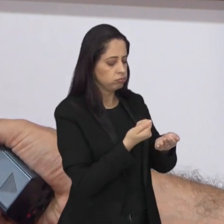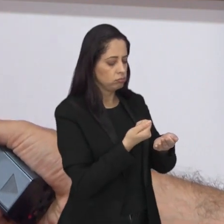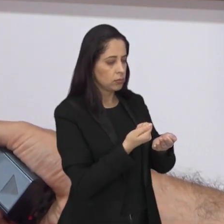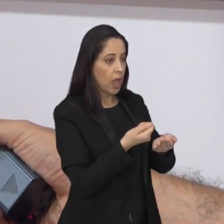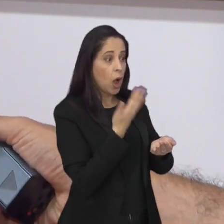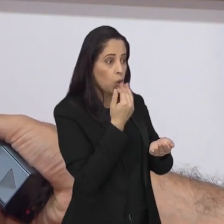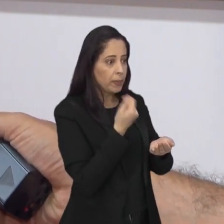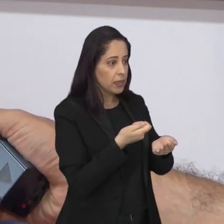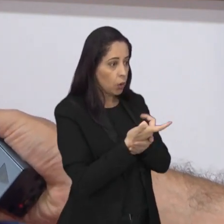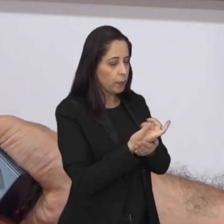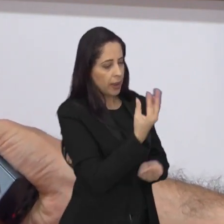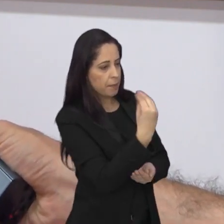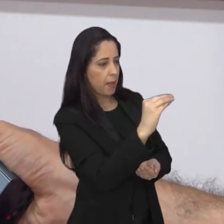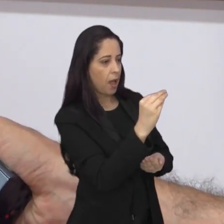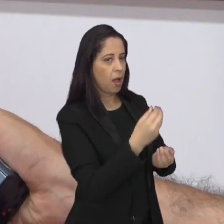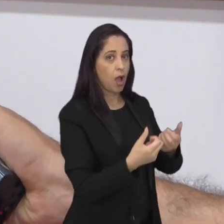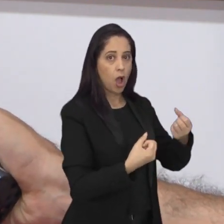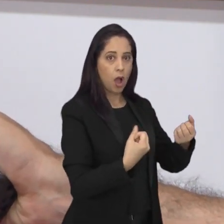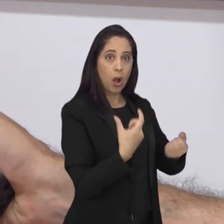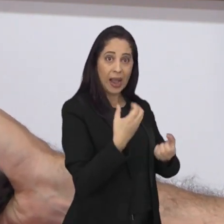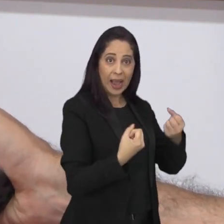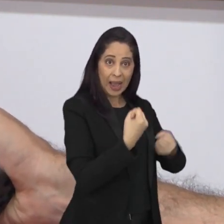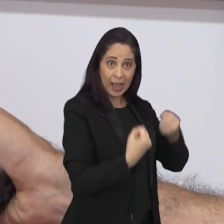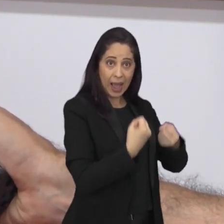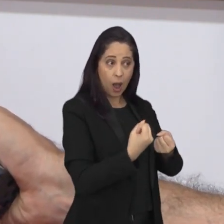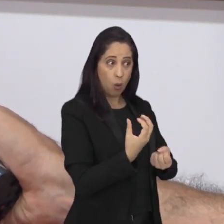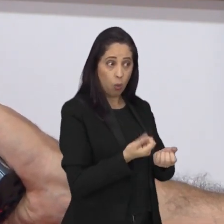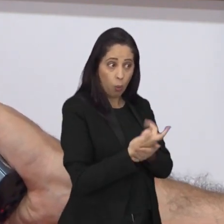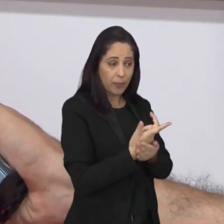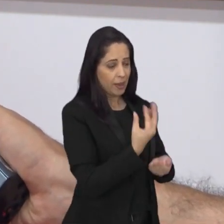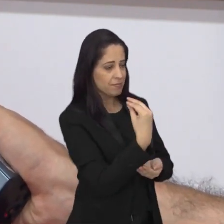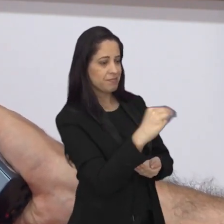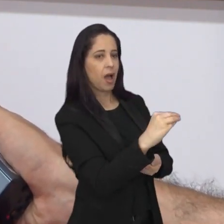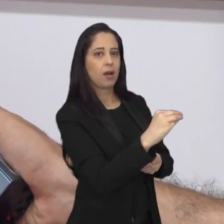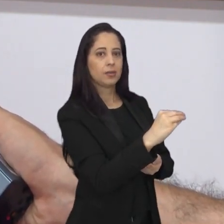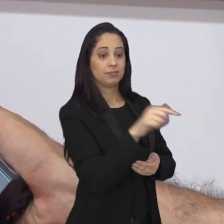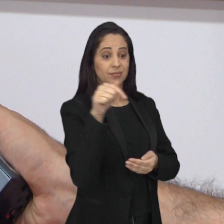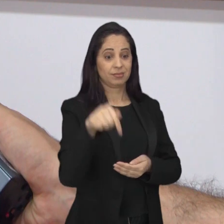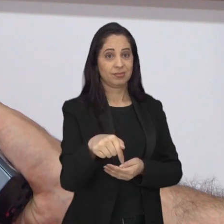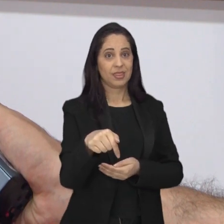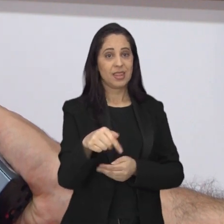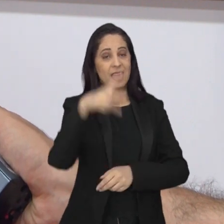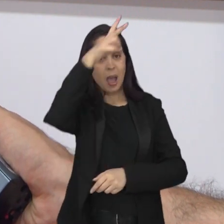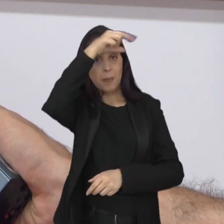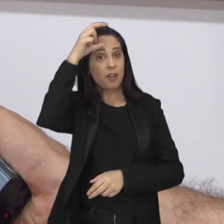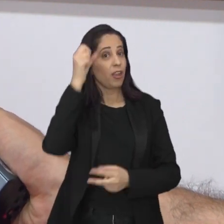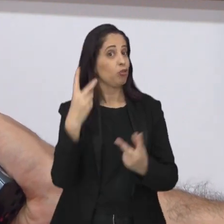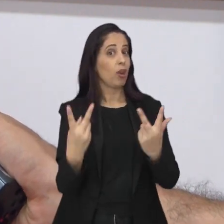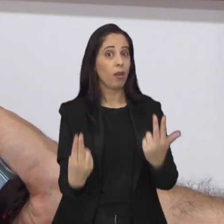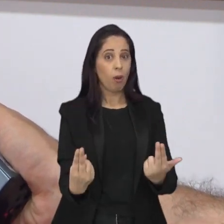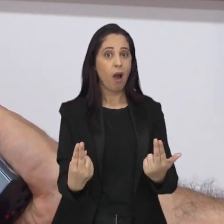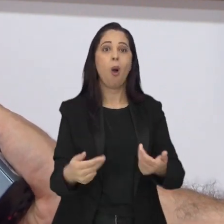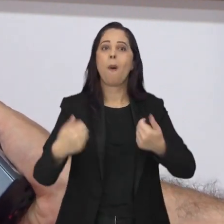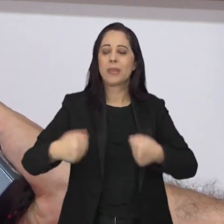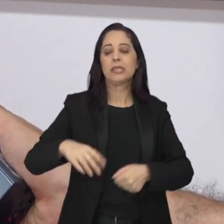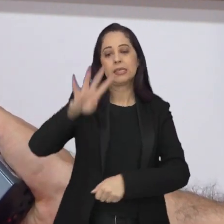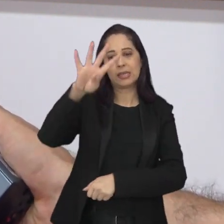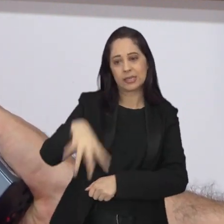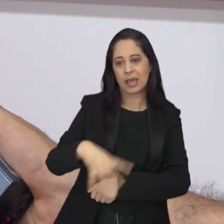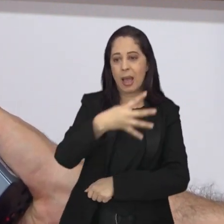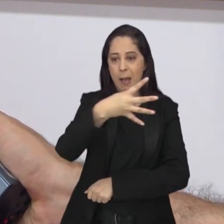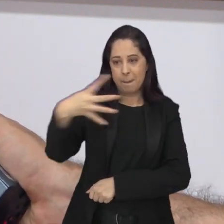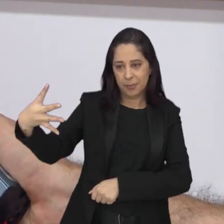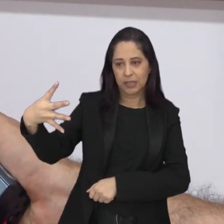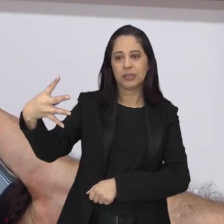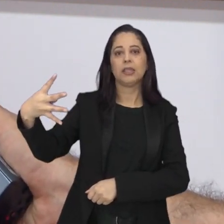com alimentação, de repente com veículo, né? Tem aí N gastos. E o município não é diferente, né? O município ele tem os